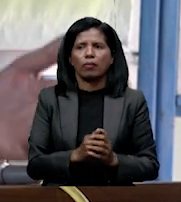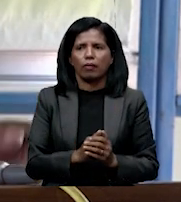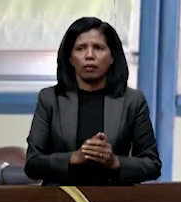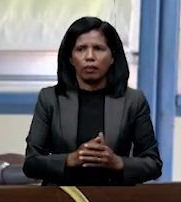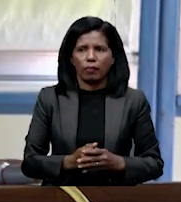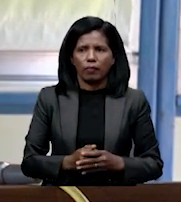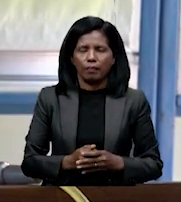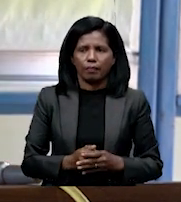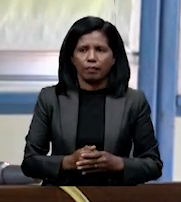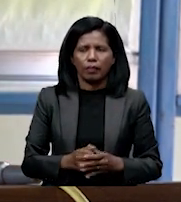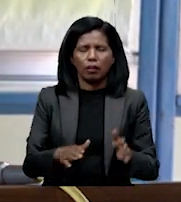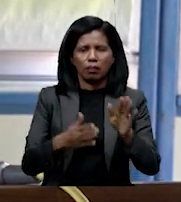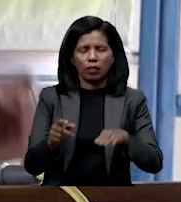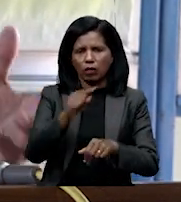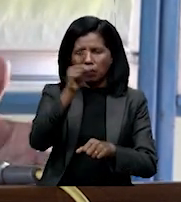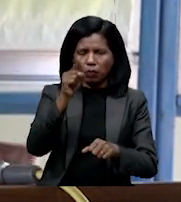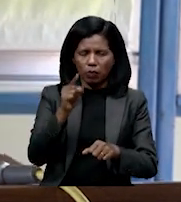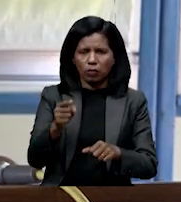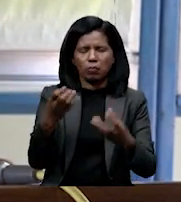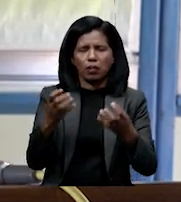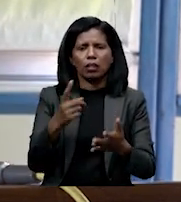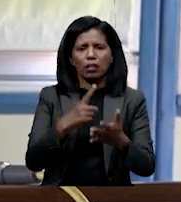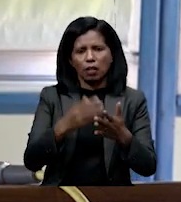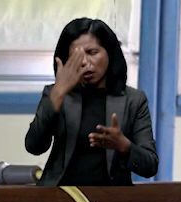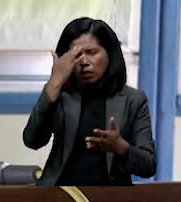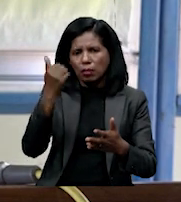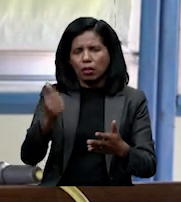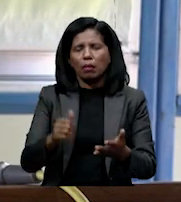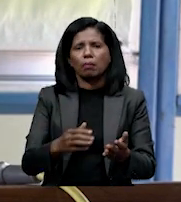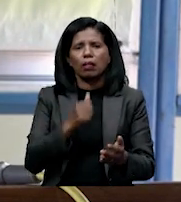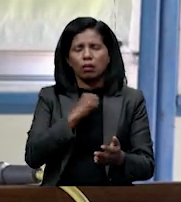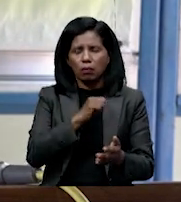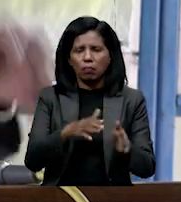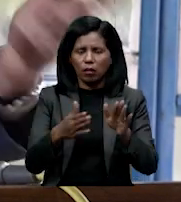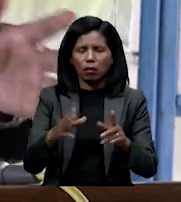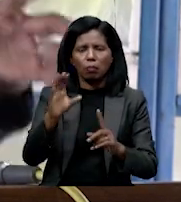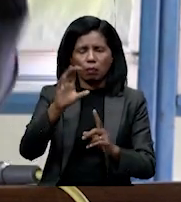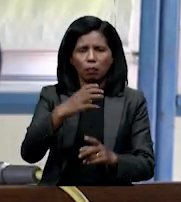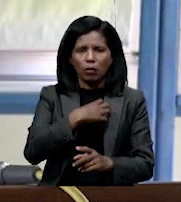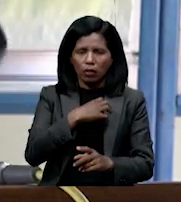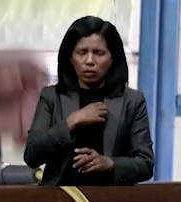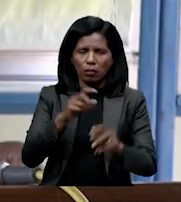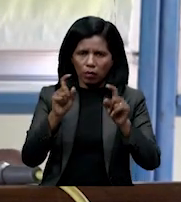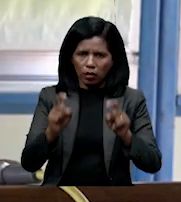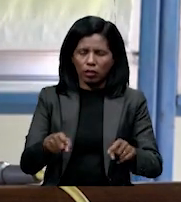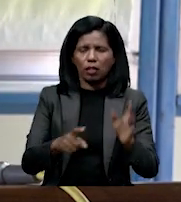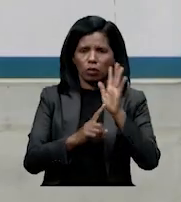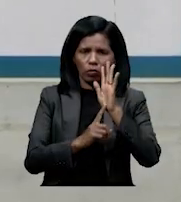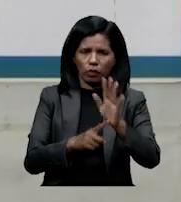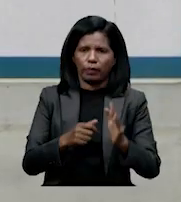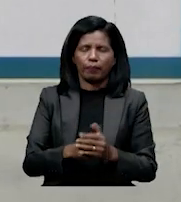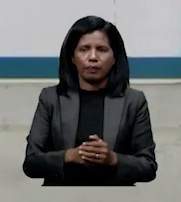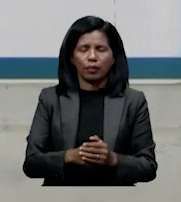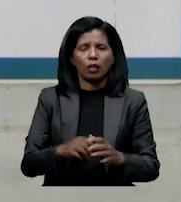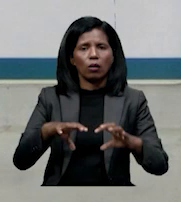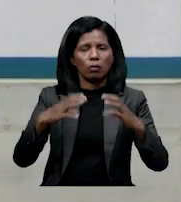ho perguntas bara motivo saída ne komando persija spika. Alen dene deputado bankada Fretelin hateteng komisaun